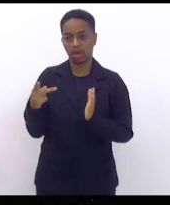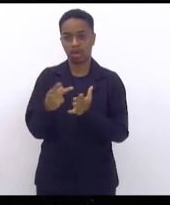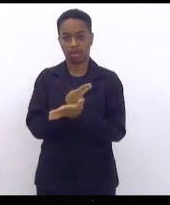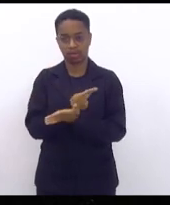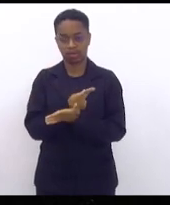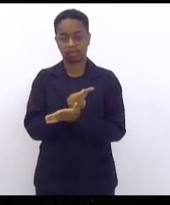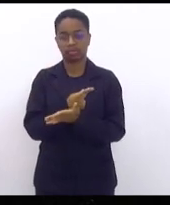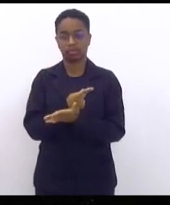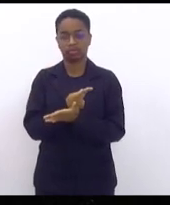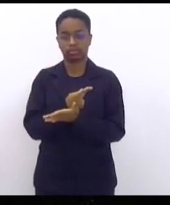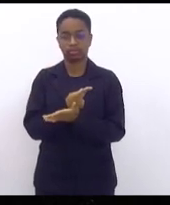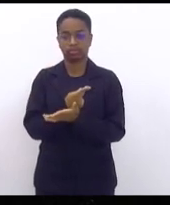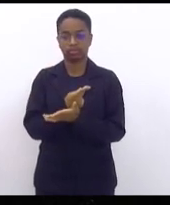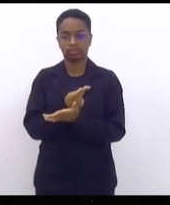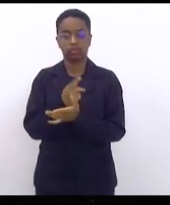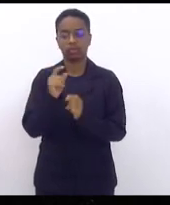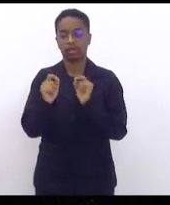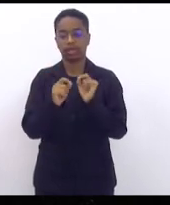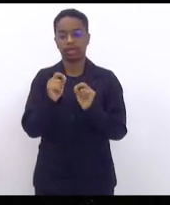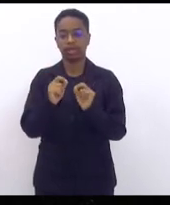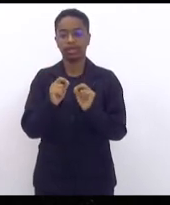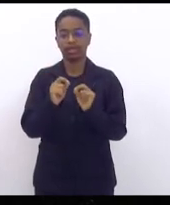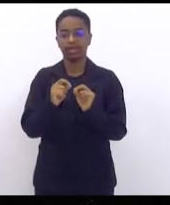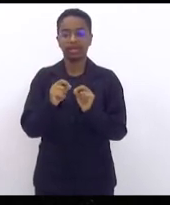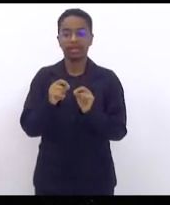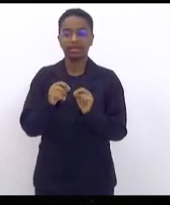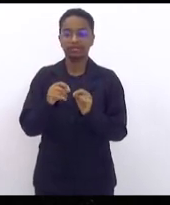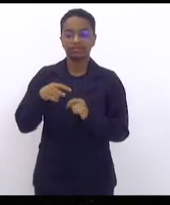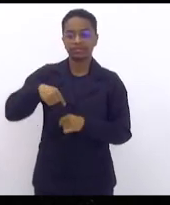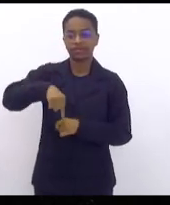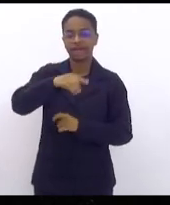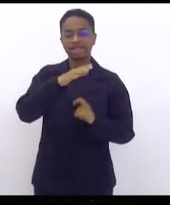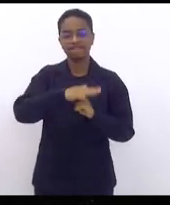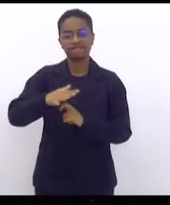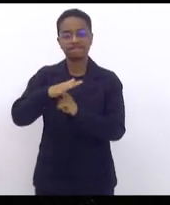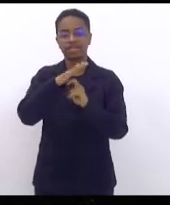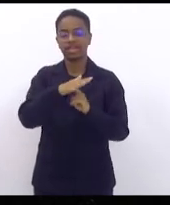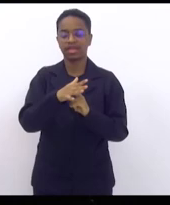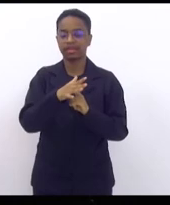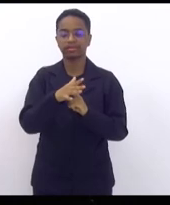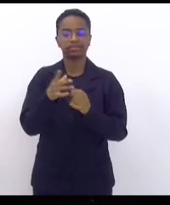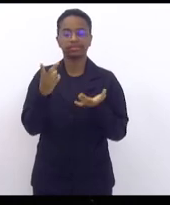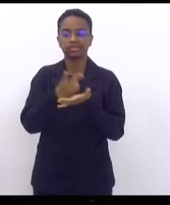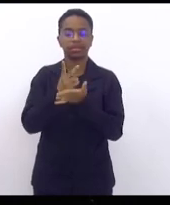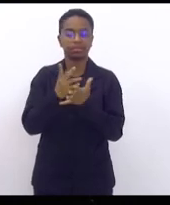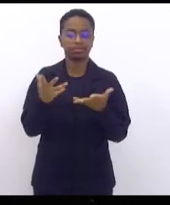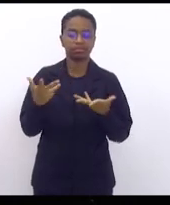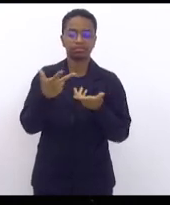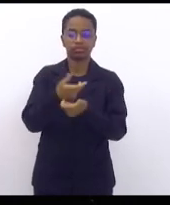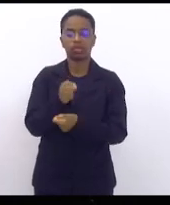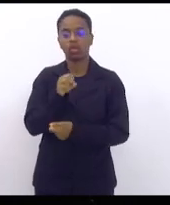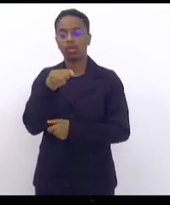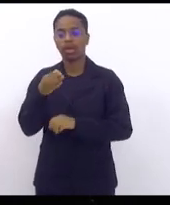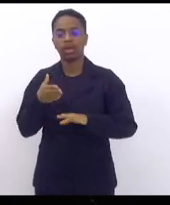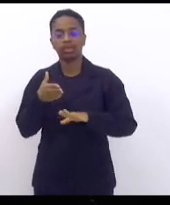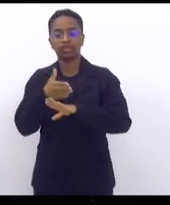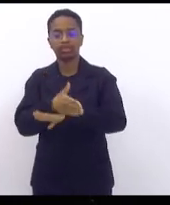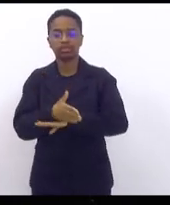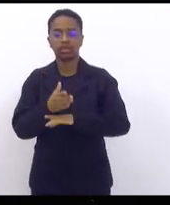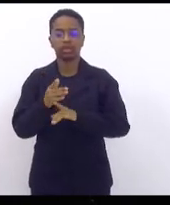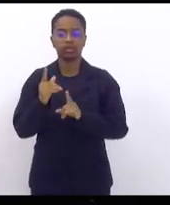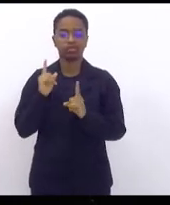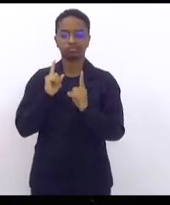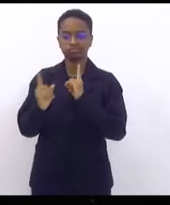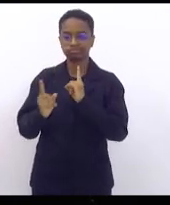acontecimento passar uma tarde na Feira de São Cristóvão. Seja entrando por aquela Avenida